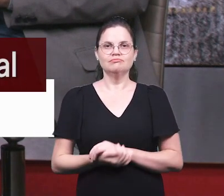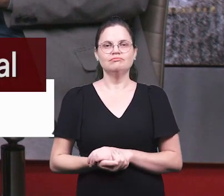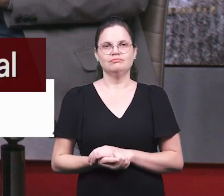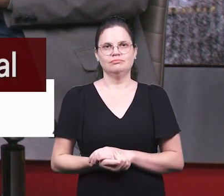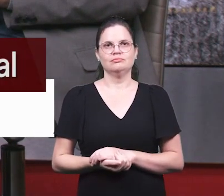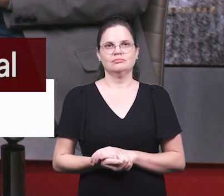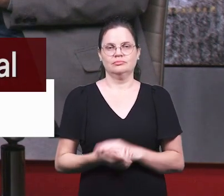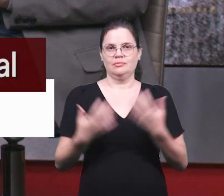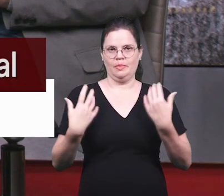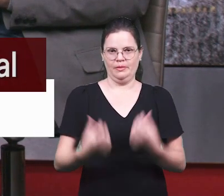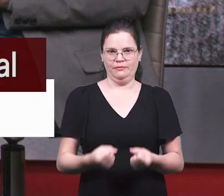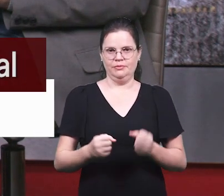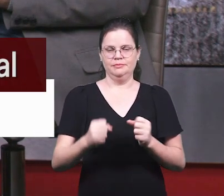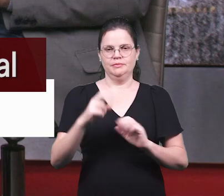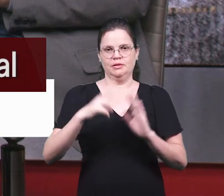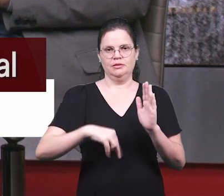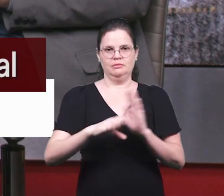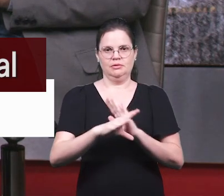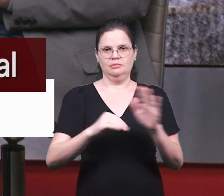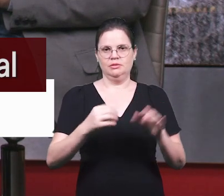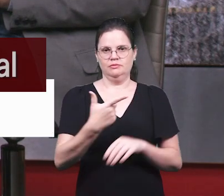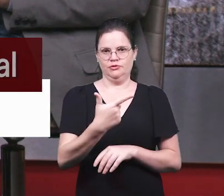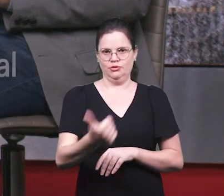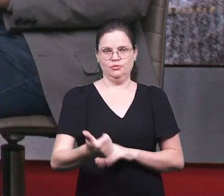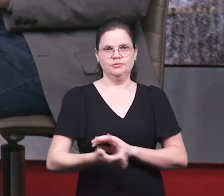milagre. Vamos ao capítulo 21.